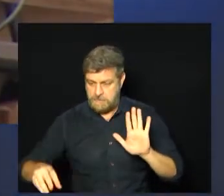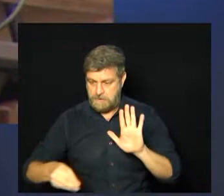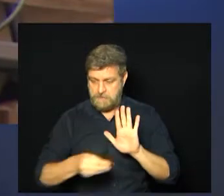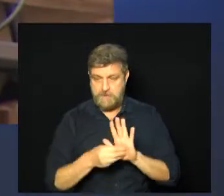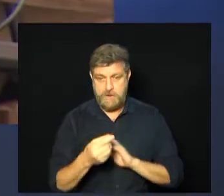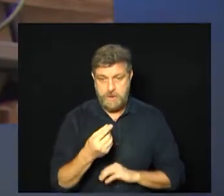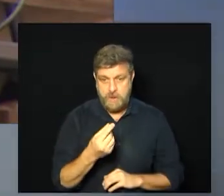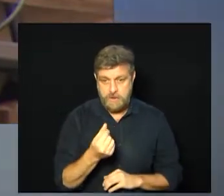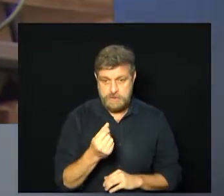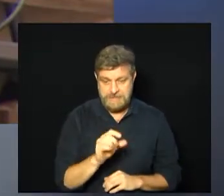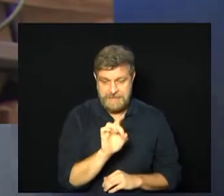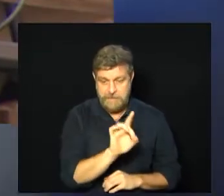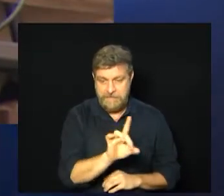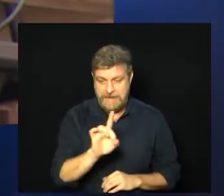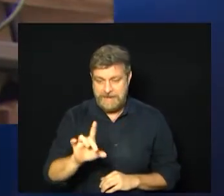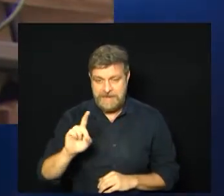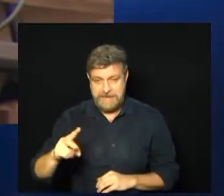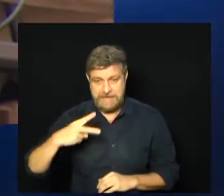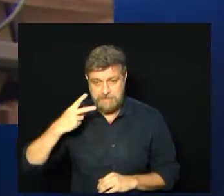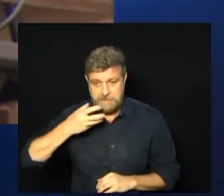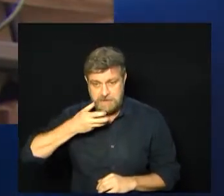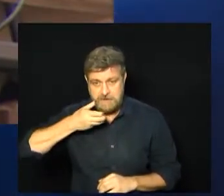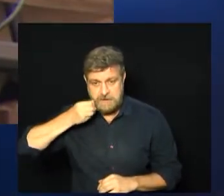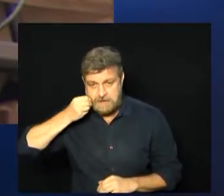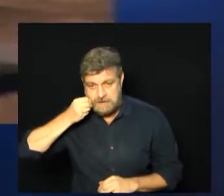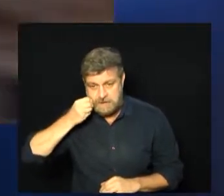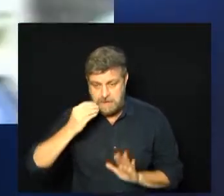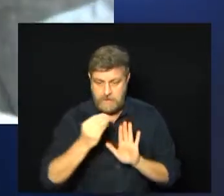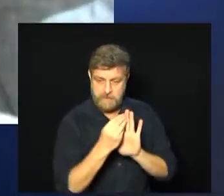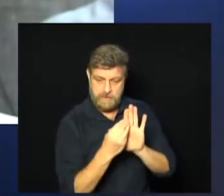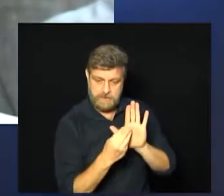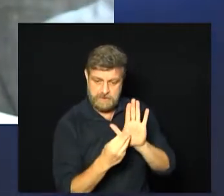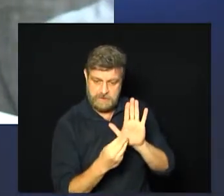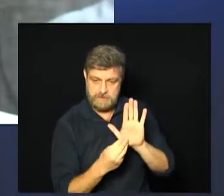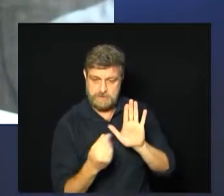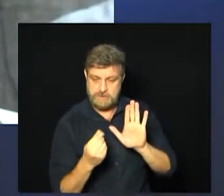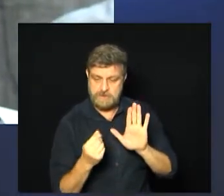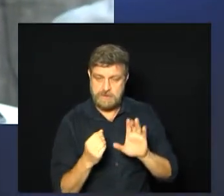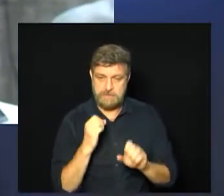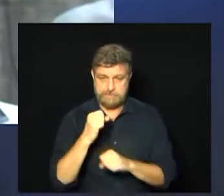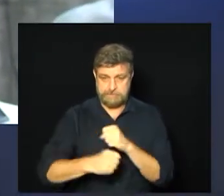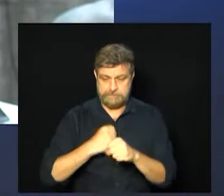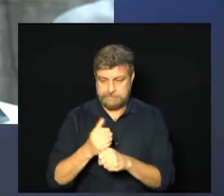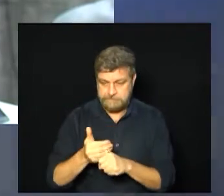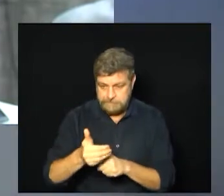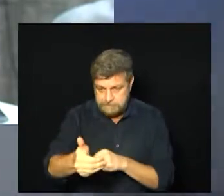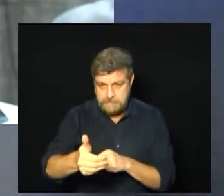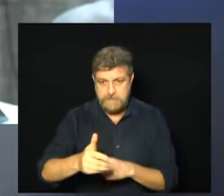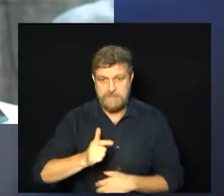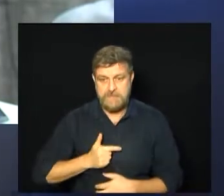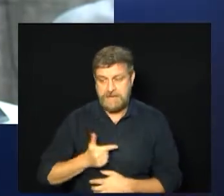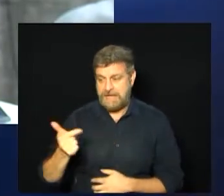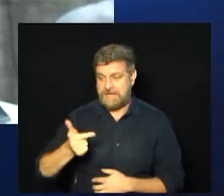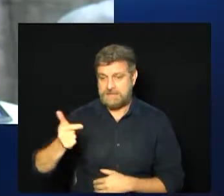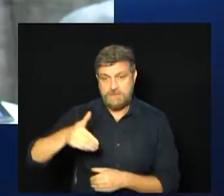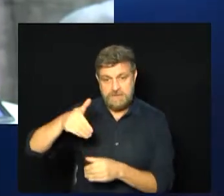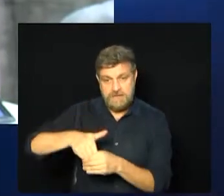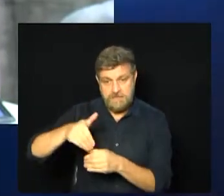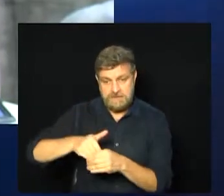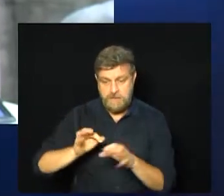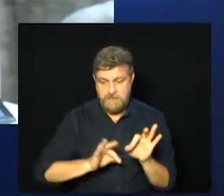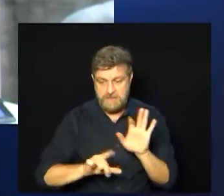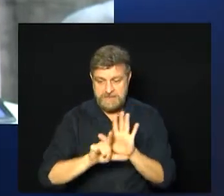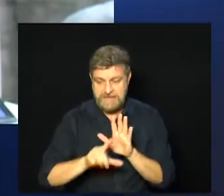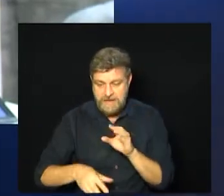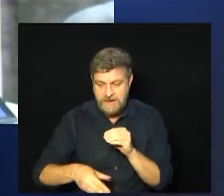orçamento impositivo ao projeto de lei orçamentária. Também aprovado em segunda discussão projeto de lei complementar